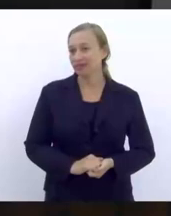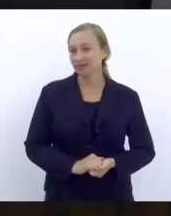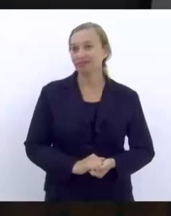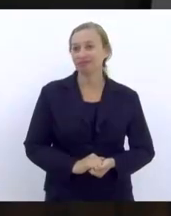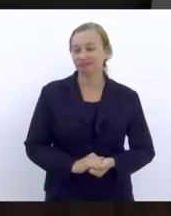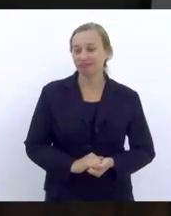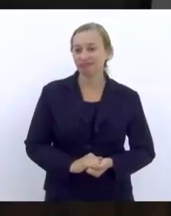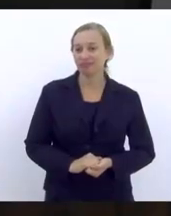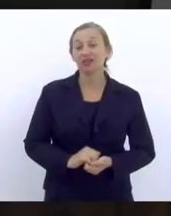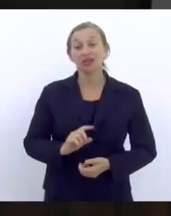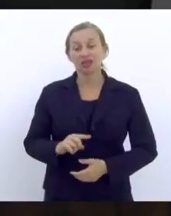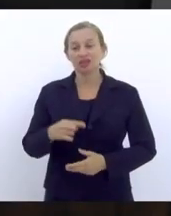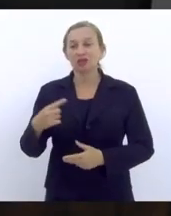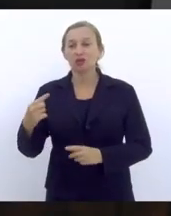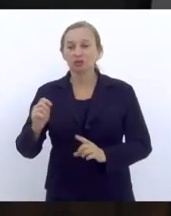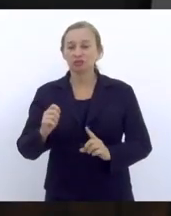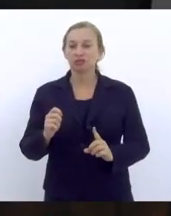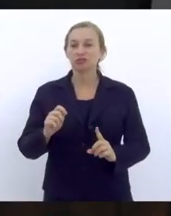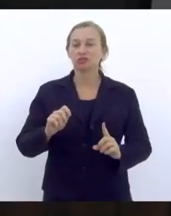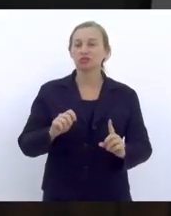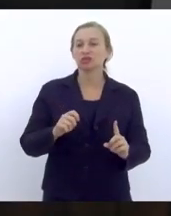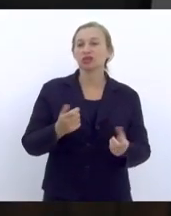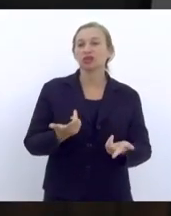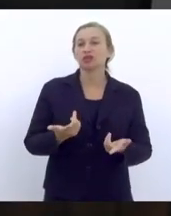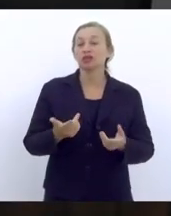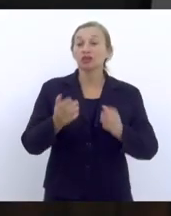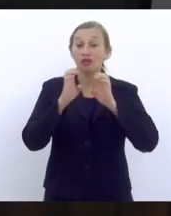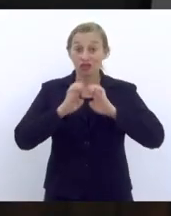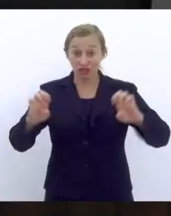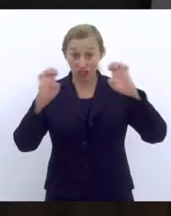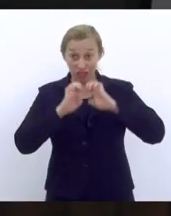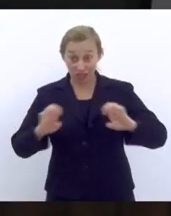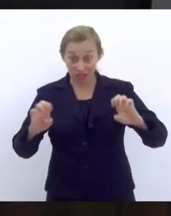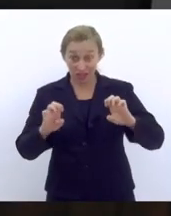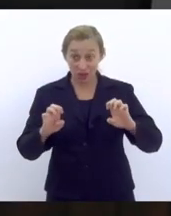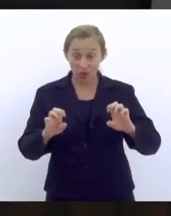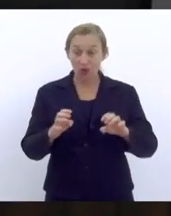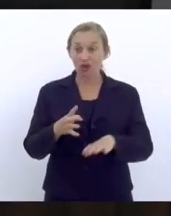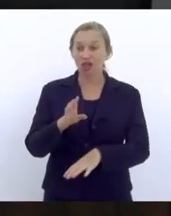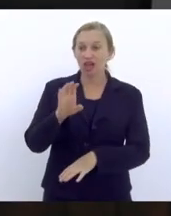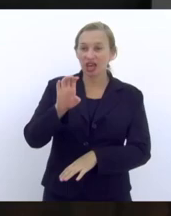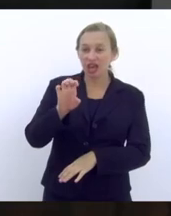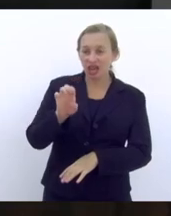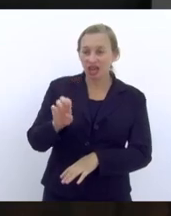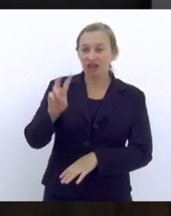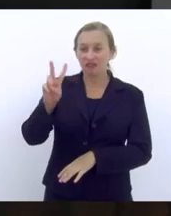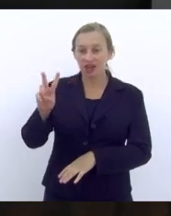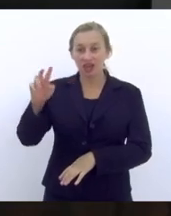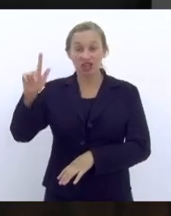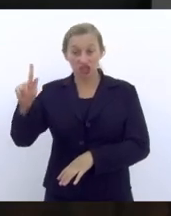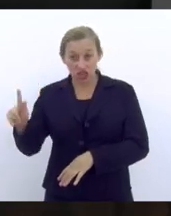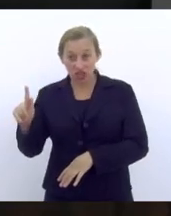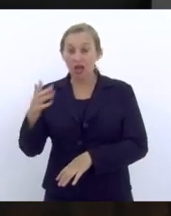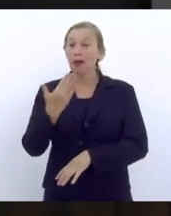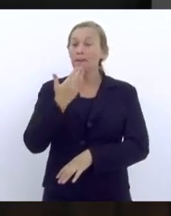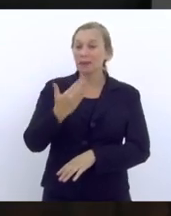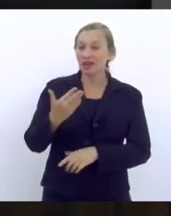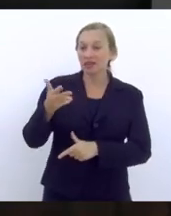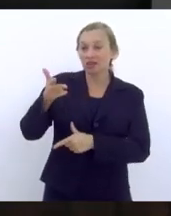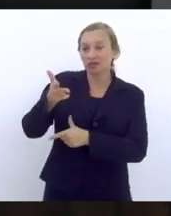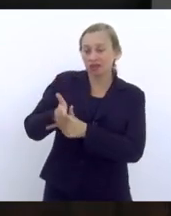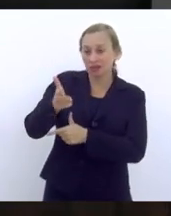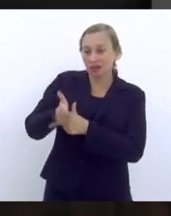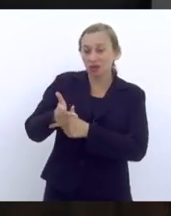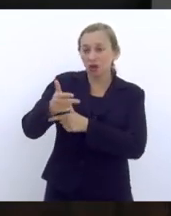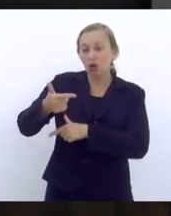Dando seguimento ao próximo agraciado, a evangelização, conhecida como EVG, mas antes peço à TV Alerj que exiba o